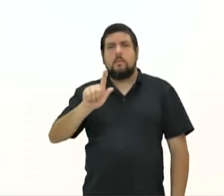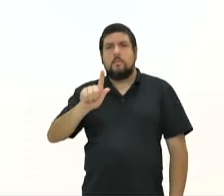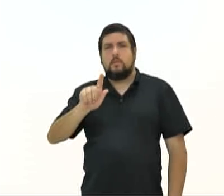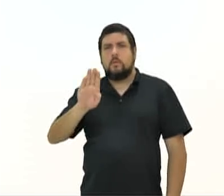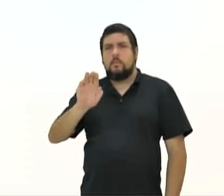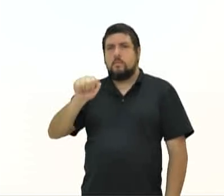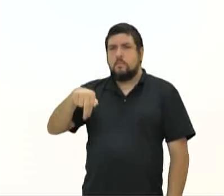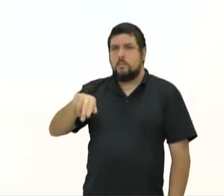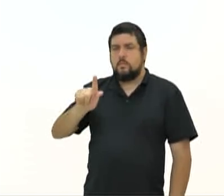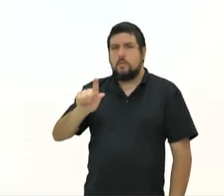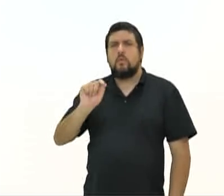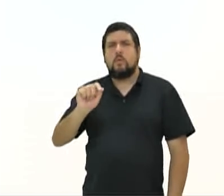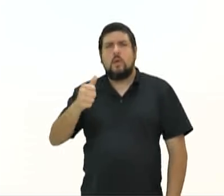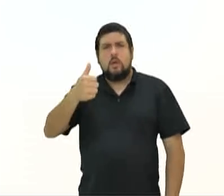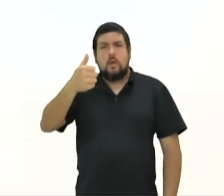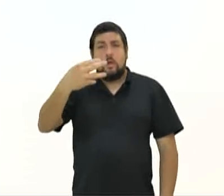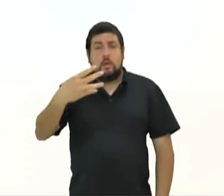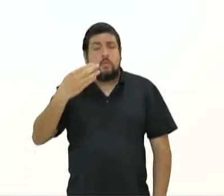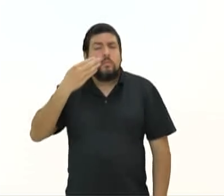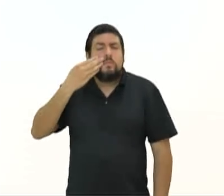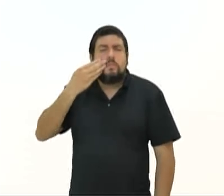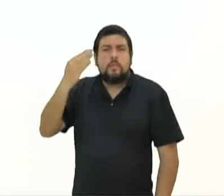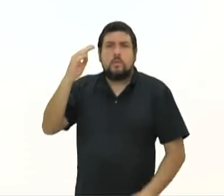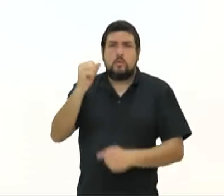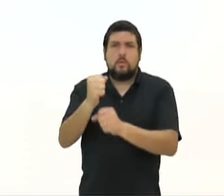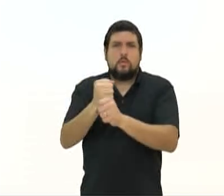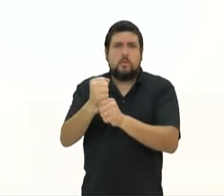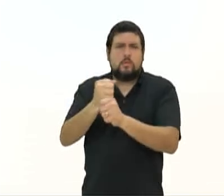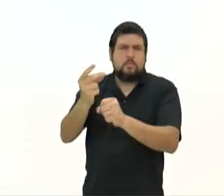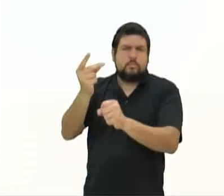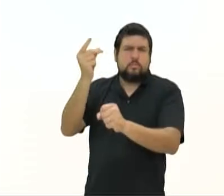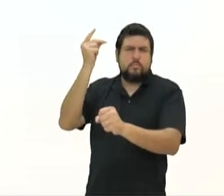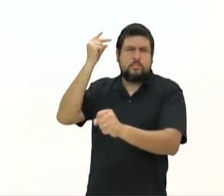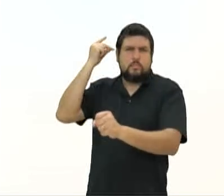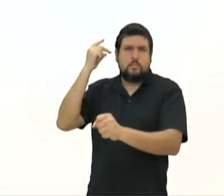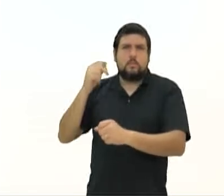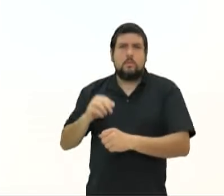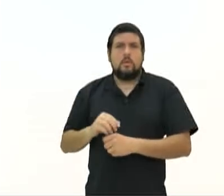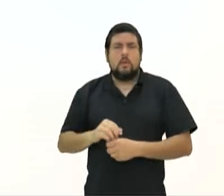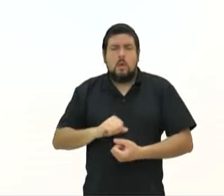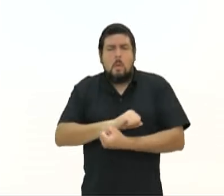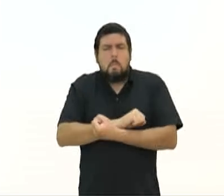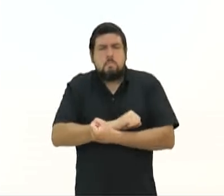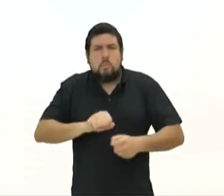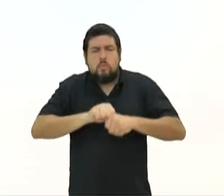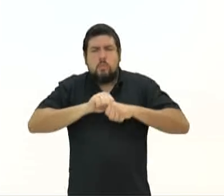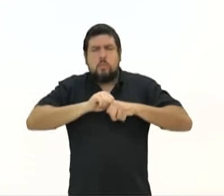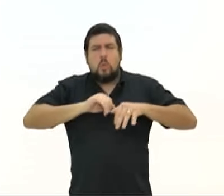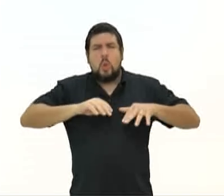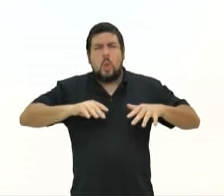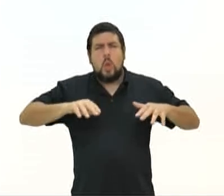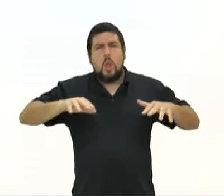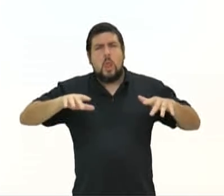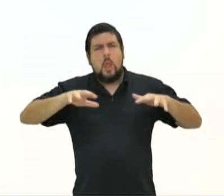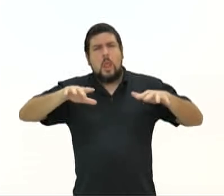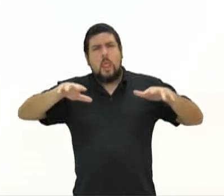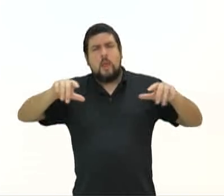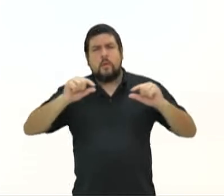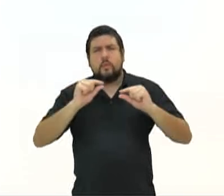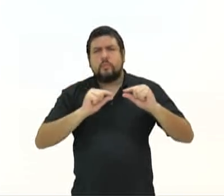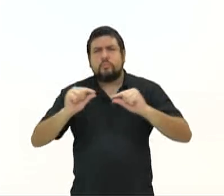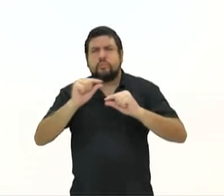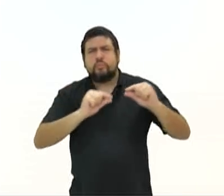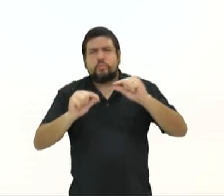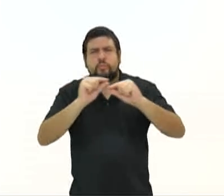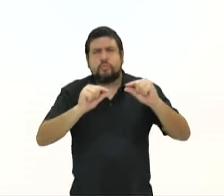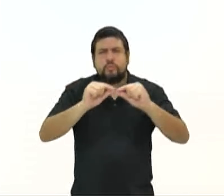formou há cerca de 14 bilhões de anos atrás. Após essa explosão, muitas partículas de poeira se uniram por bilhões de anos